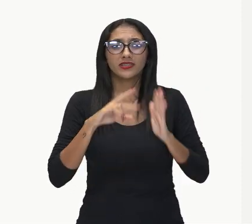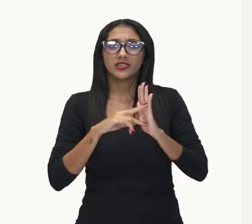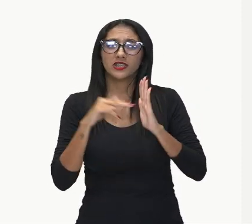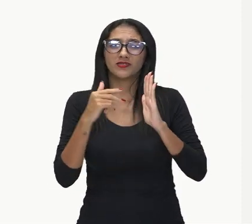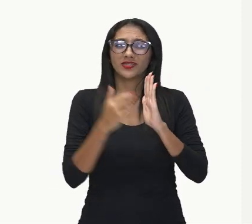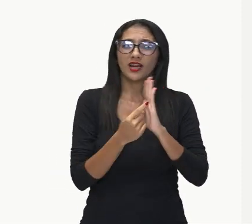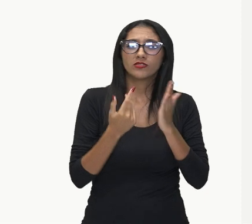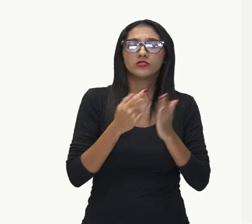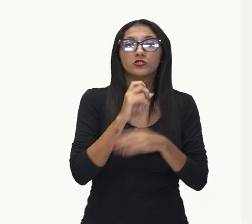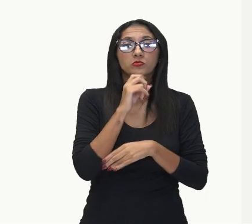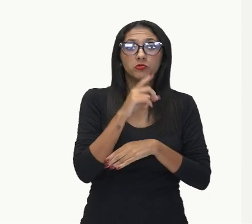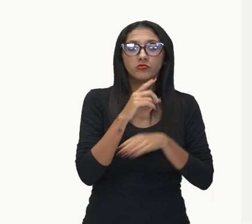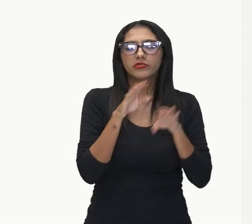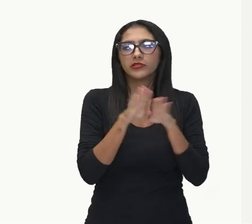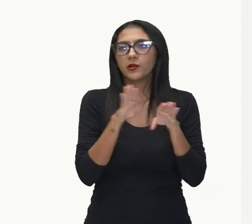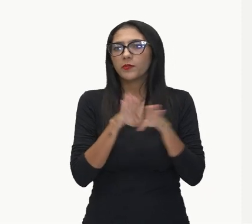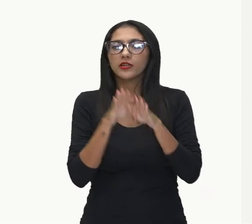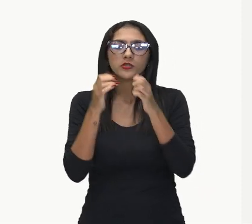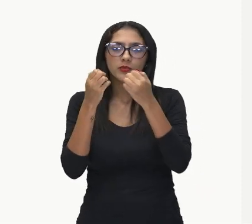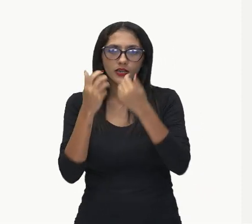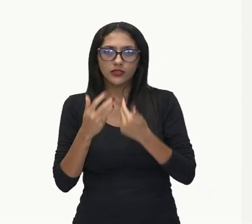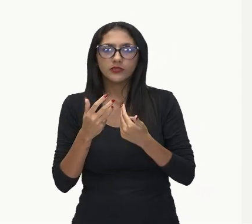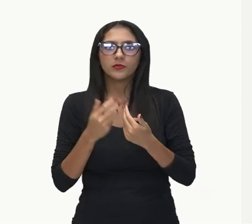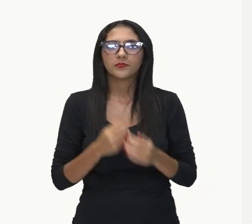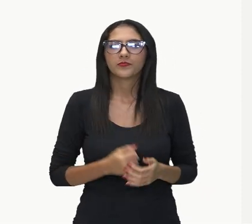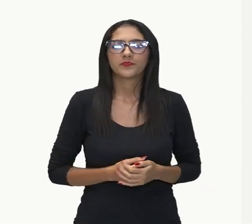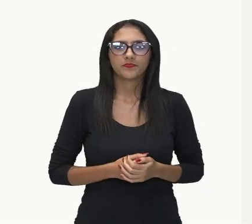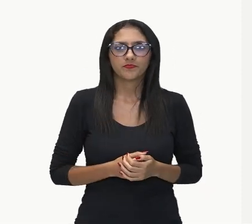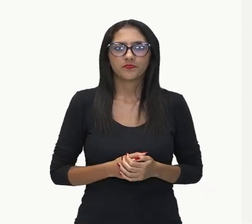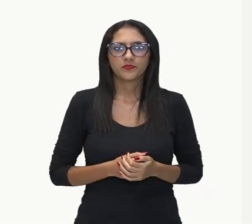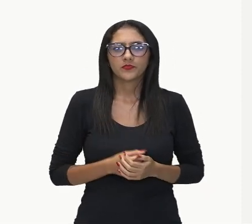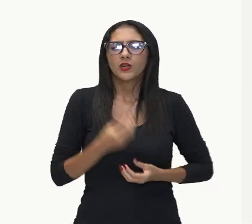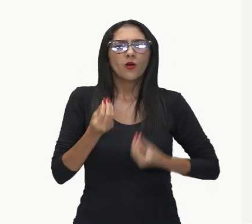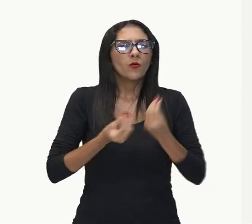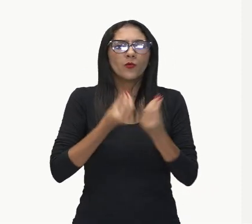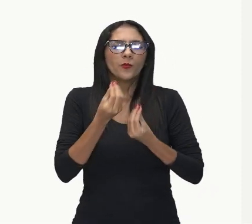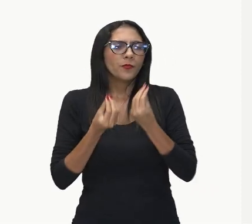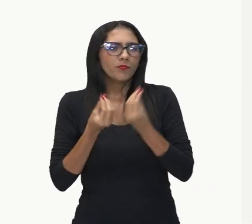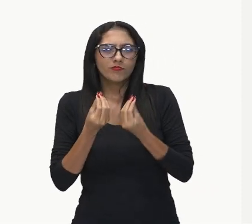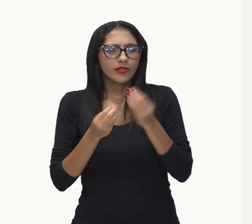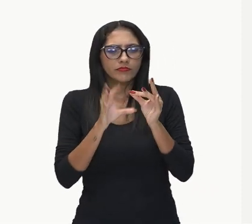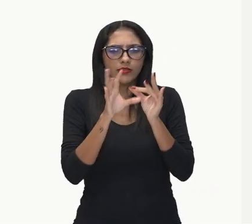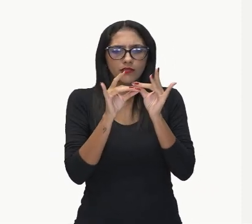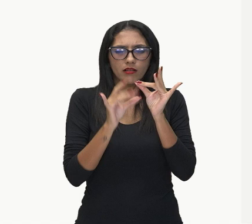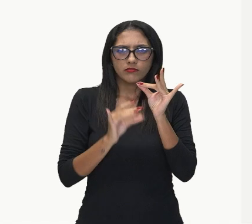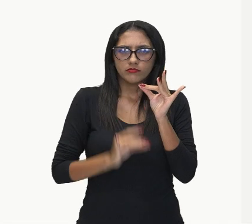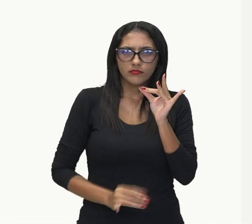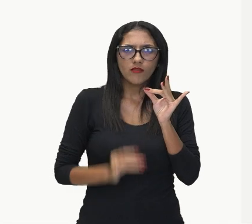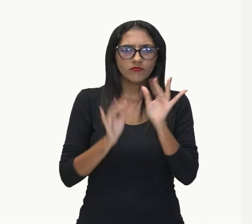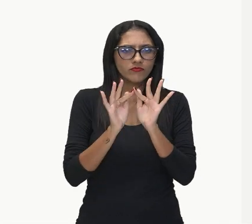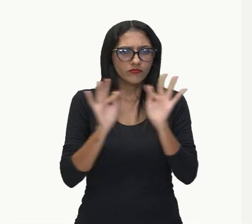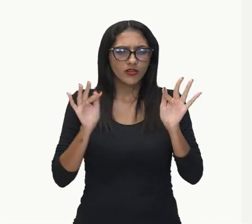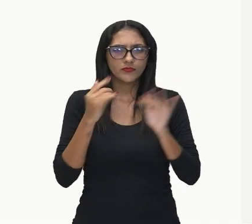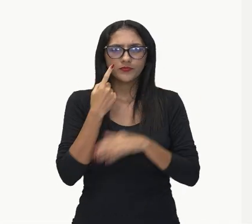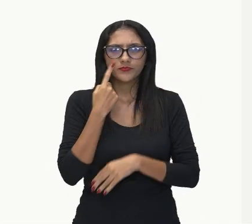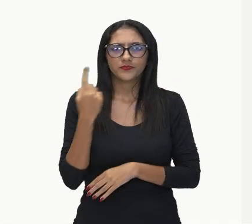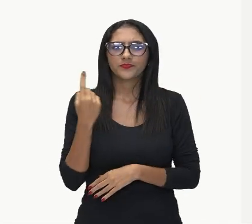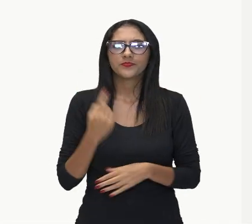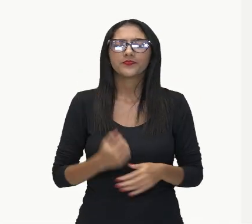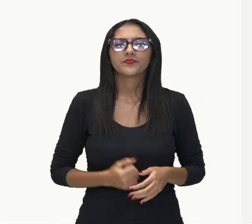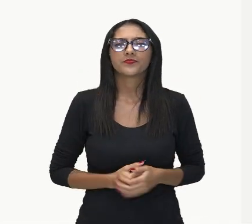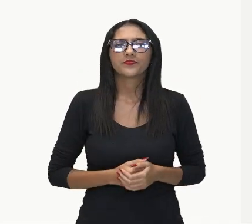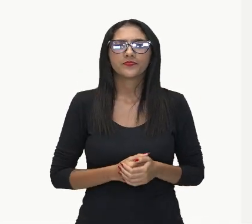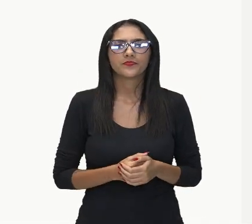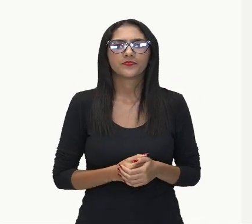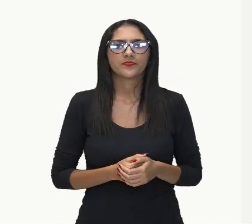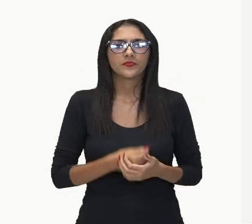explicação. Se eu for classificar essas orações, observe que a primeira oração, ela seria uma